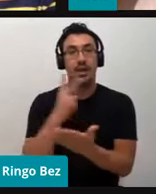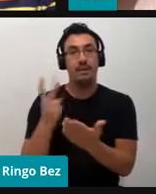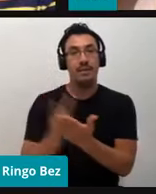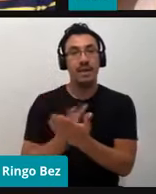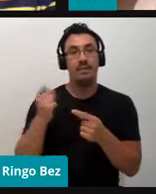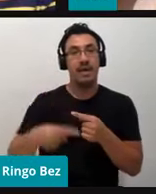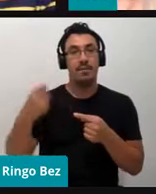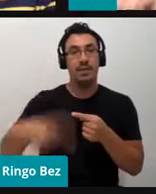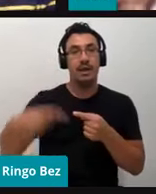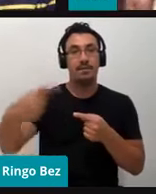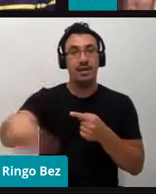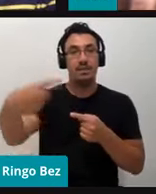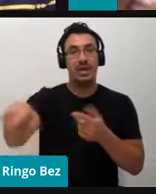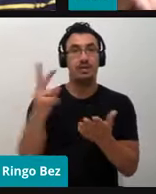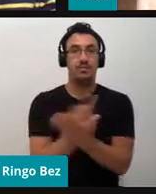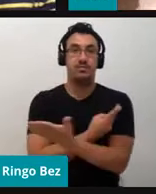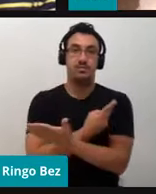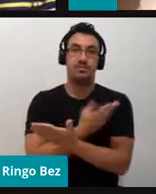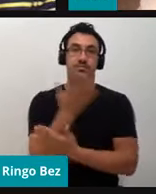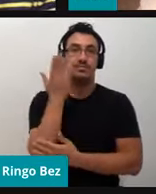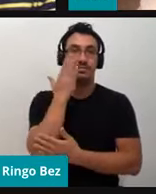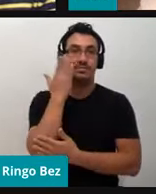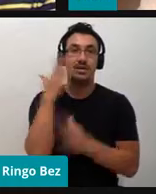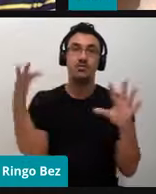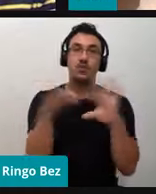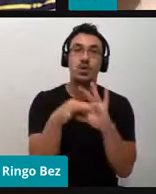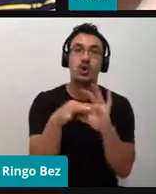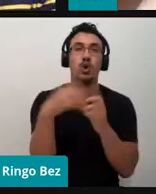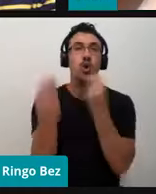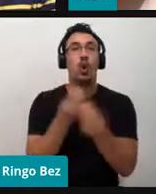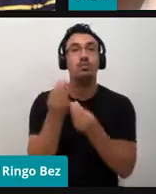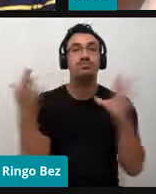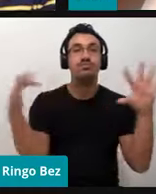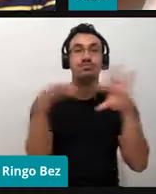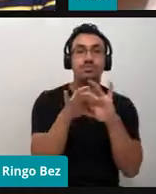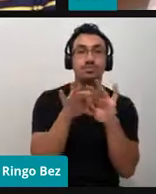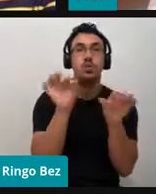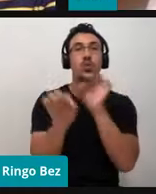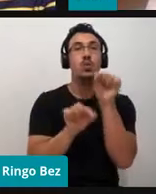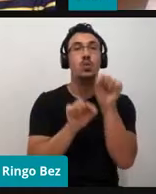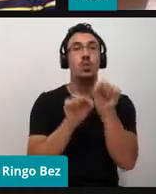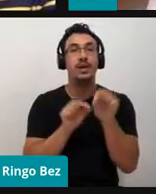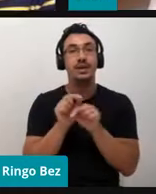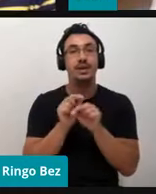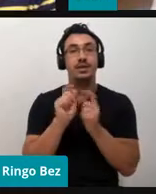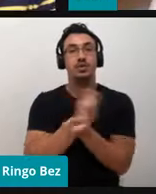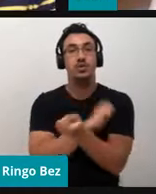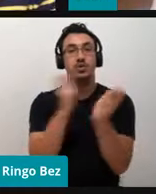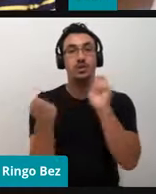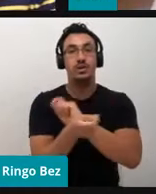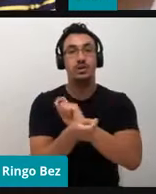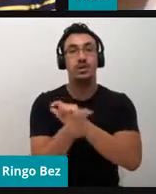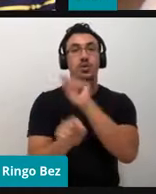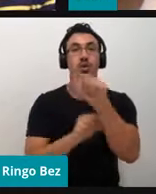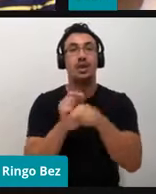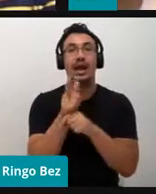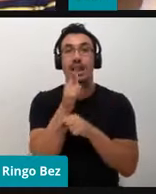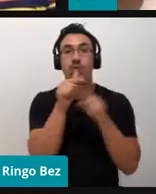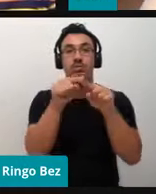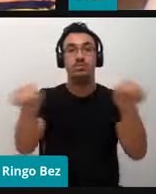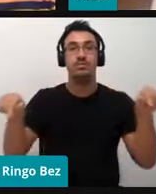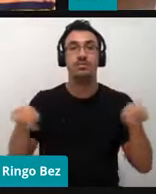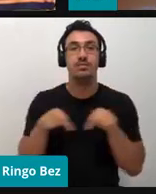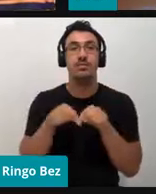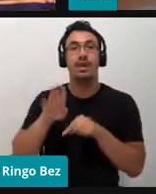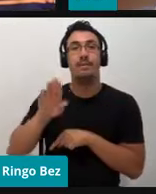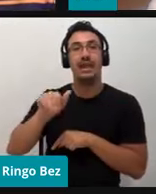frequência. Né? E eles são diretamente ligados ao processo de conversão das bacias hidrográficas, de